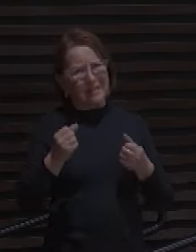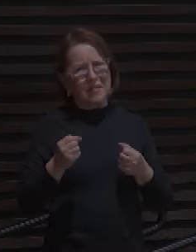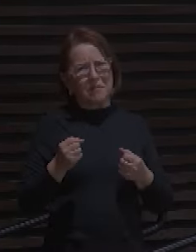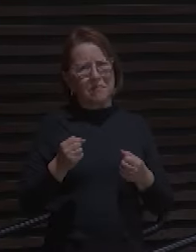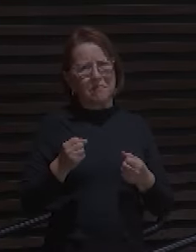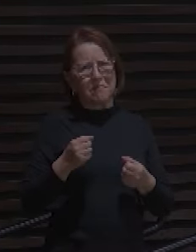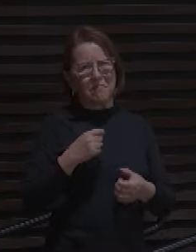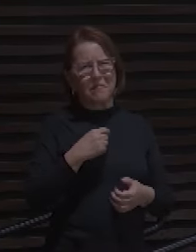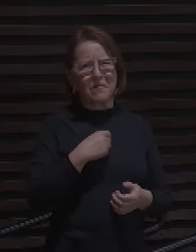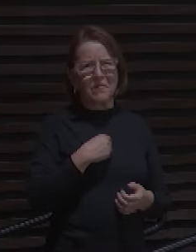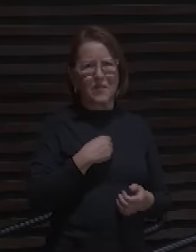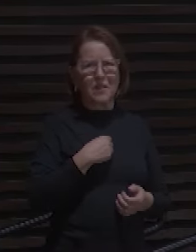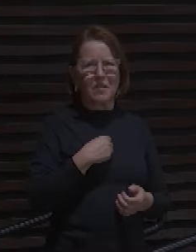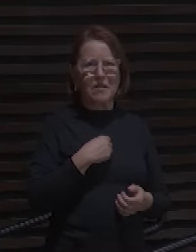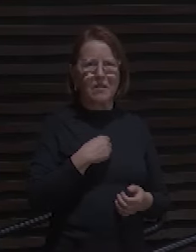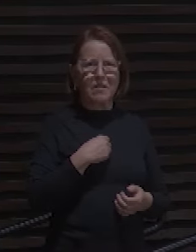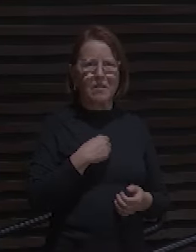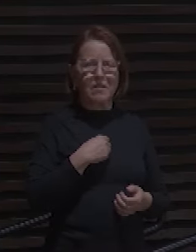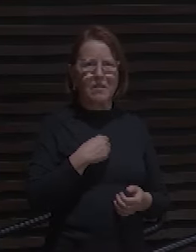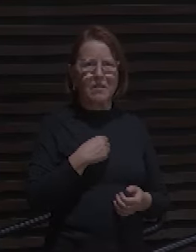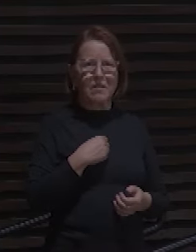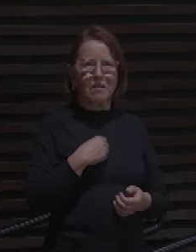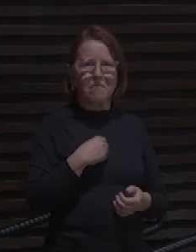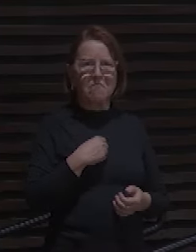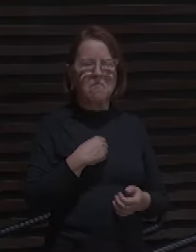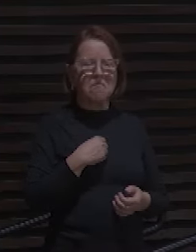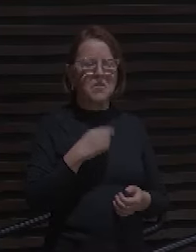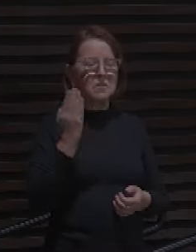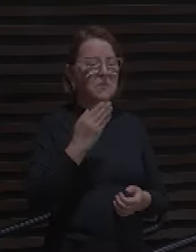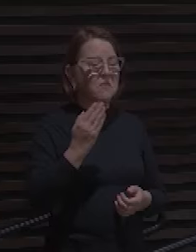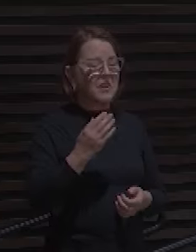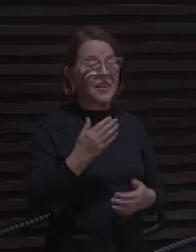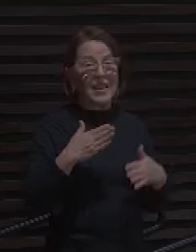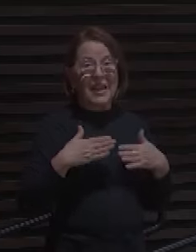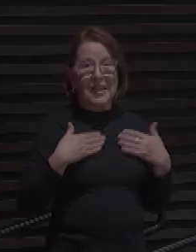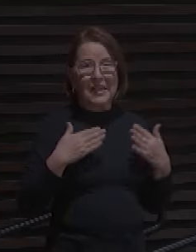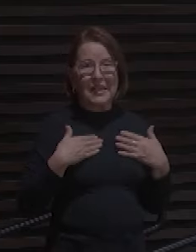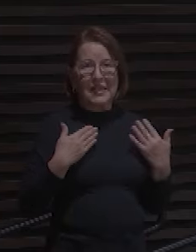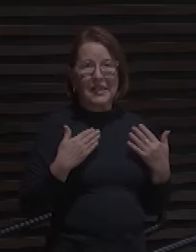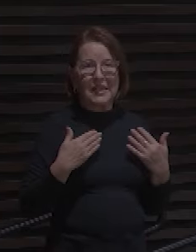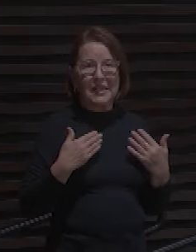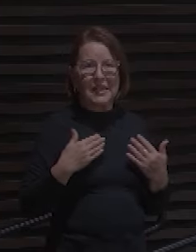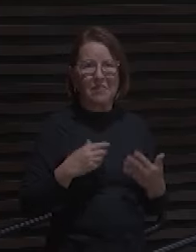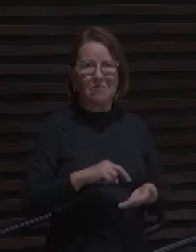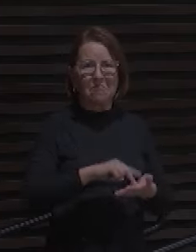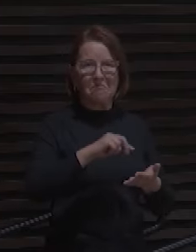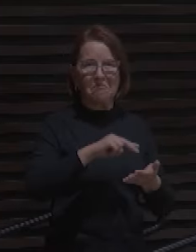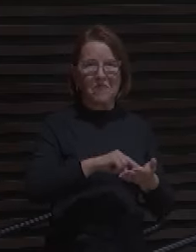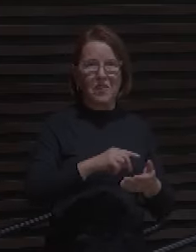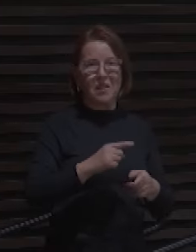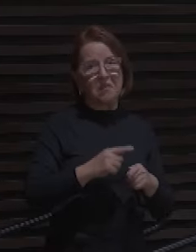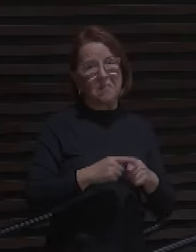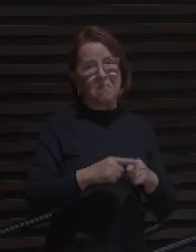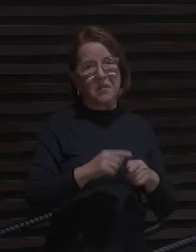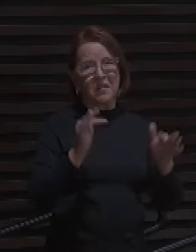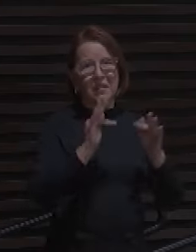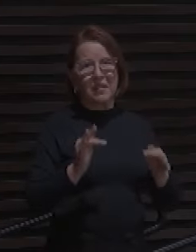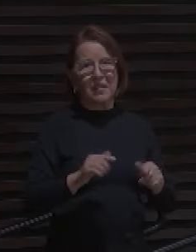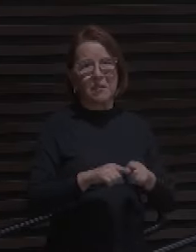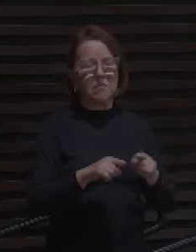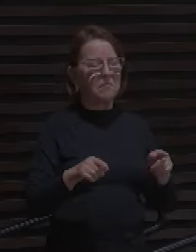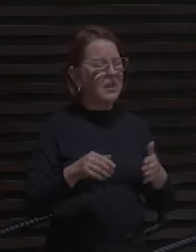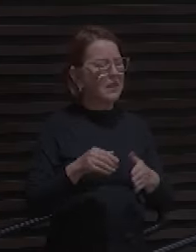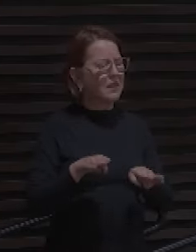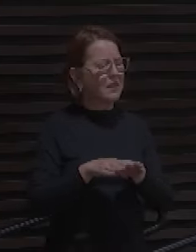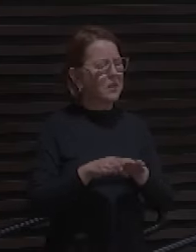vamos, eu te provarei com alegria. Goza, pois, a felicidade, mas também isso é vaidade. Do